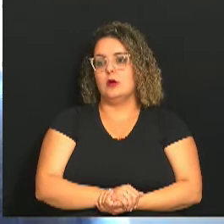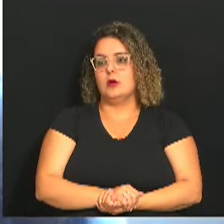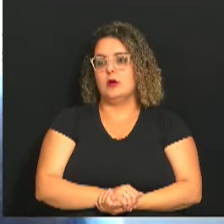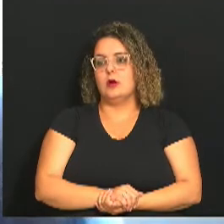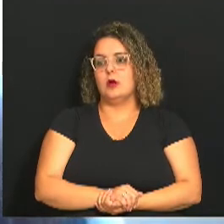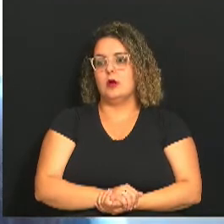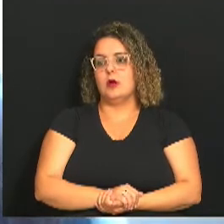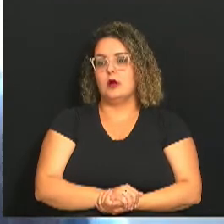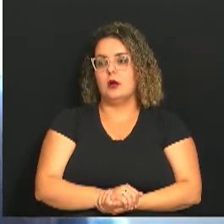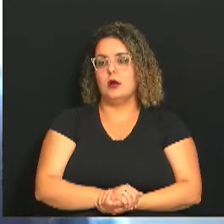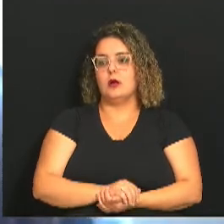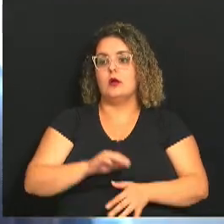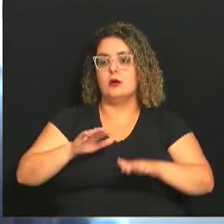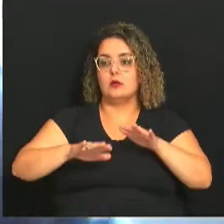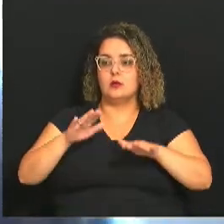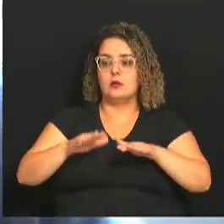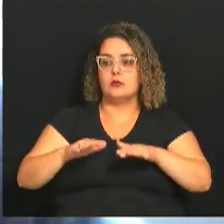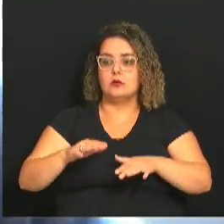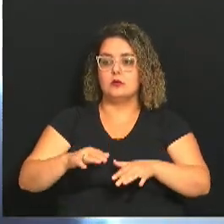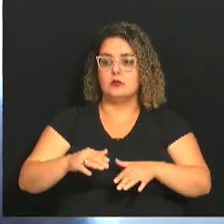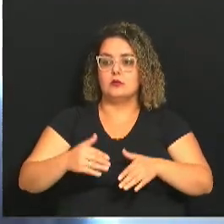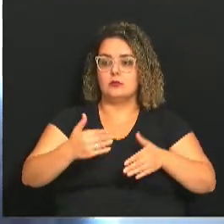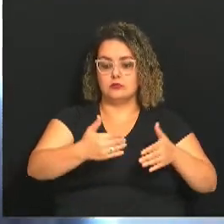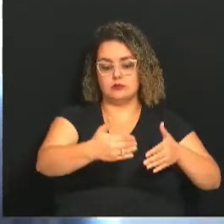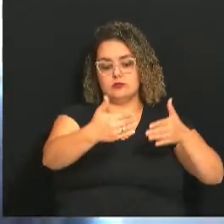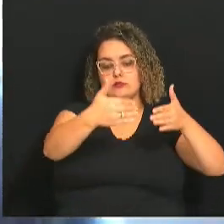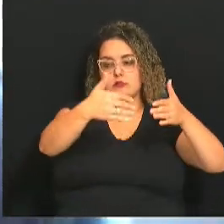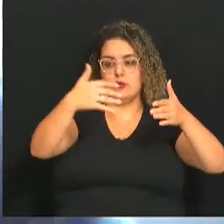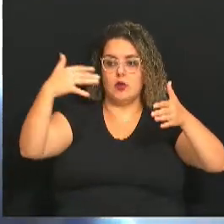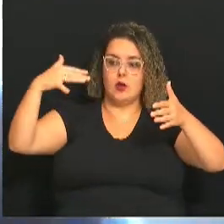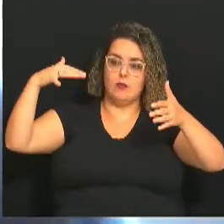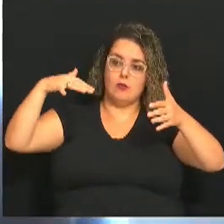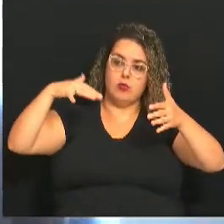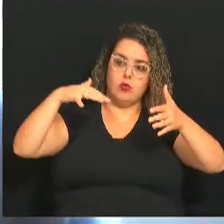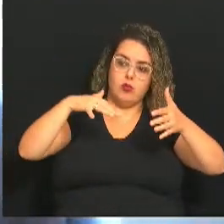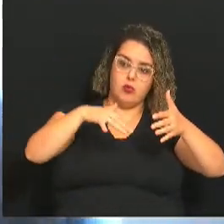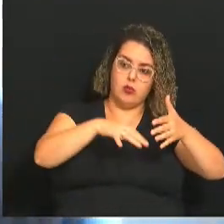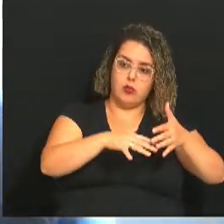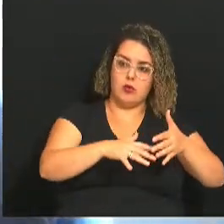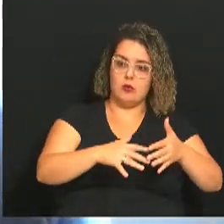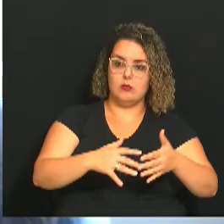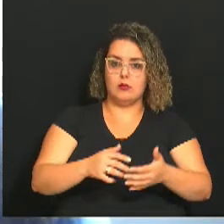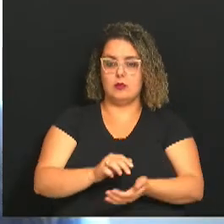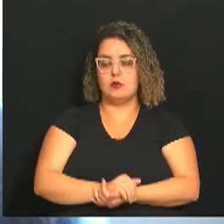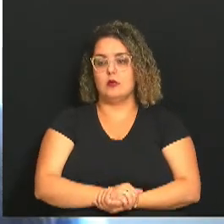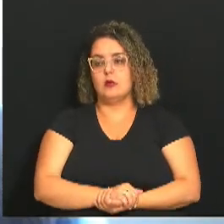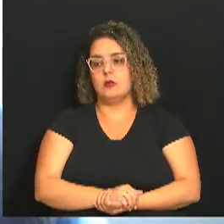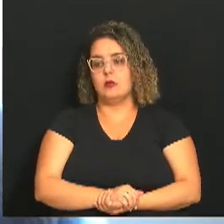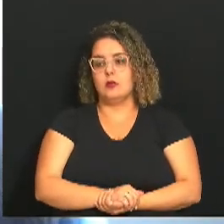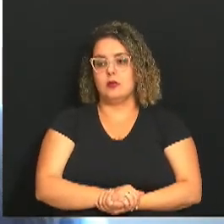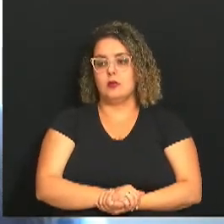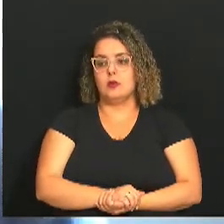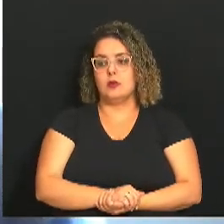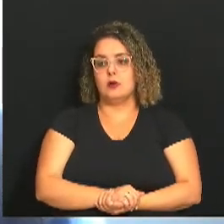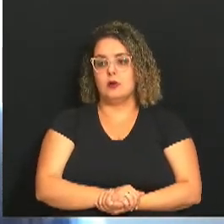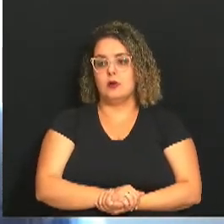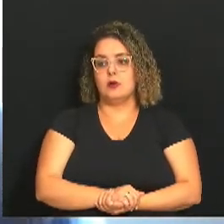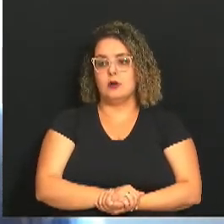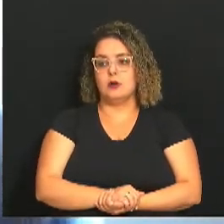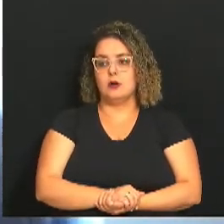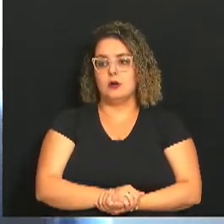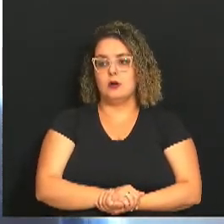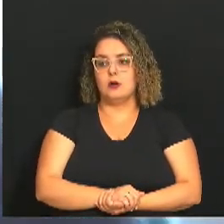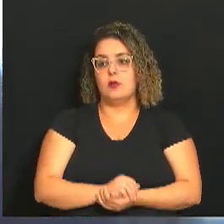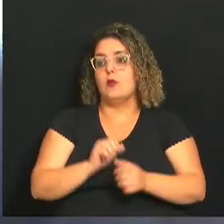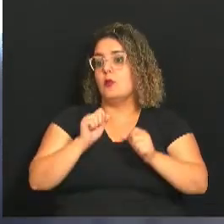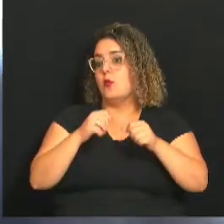pensar até esses bolsões, né, não estou familiarizado com eles, subterrâneos, mas será que poderia se criar,